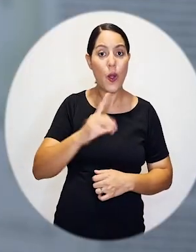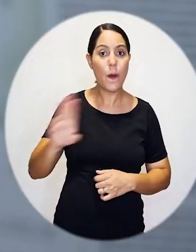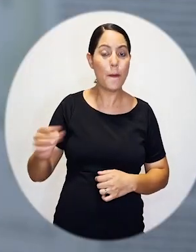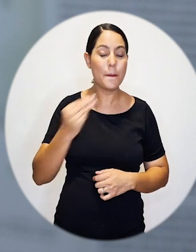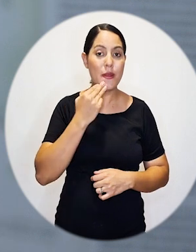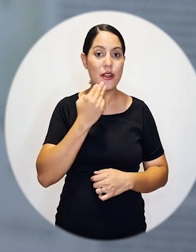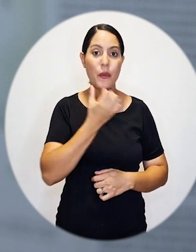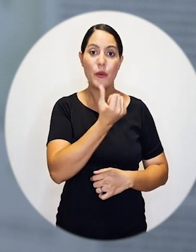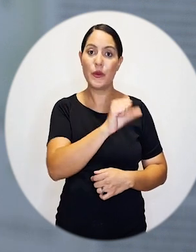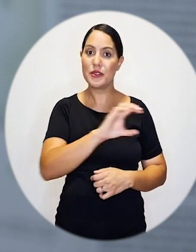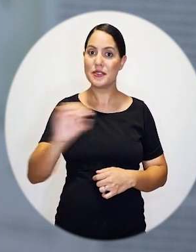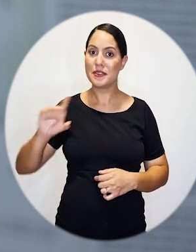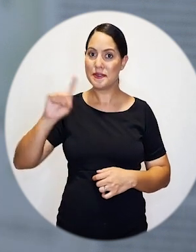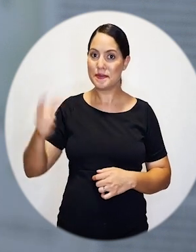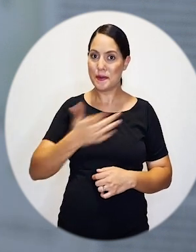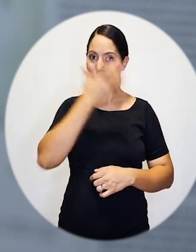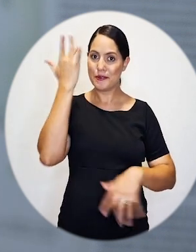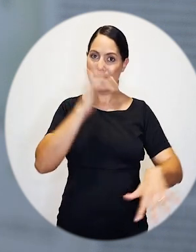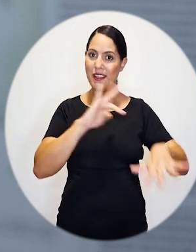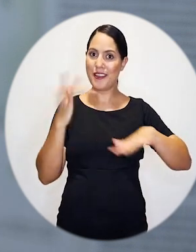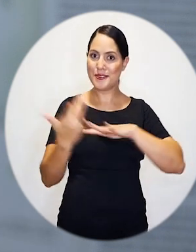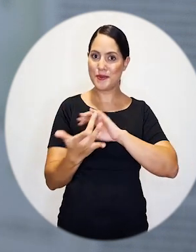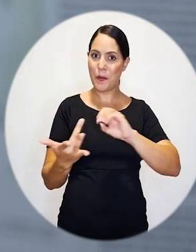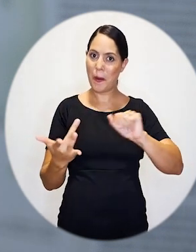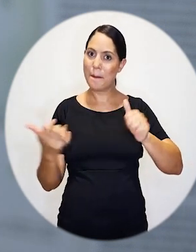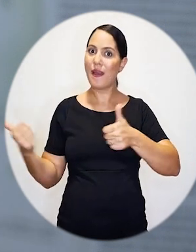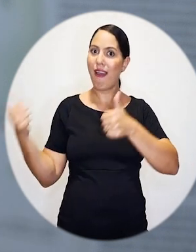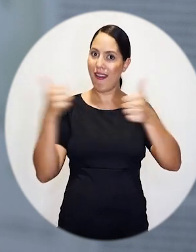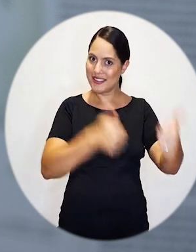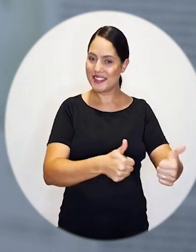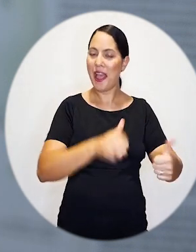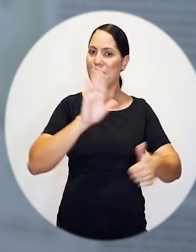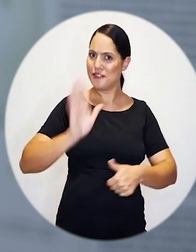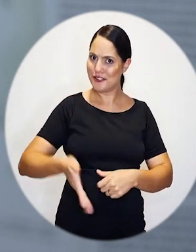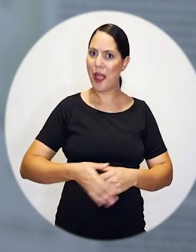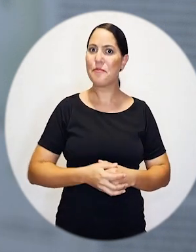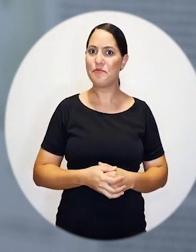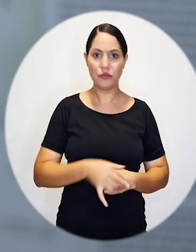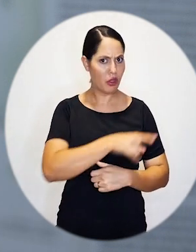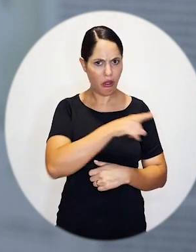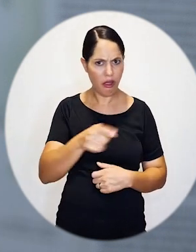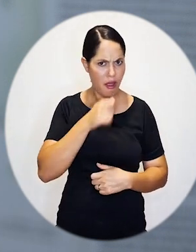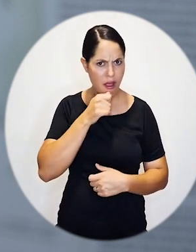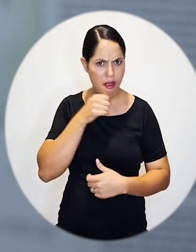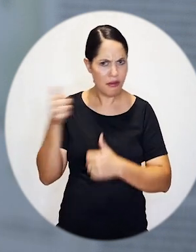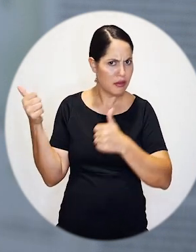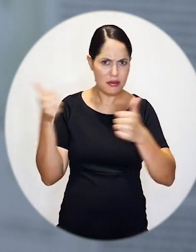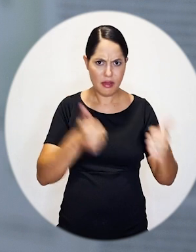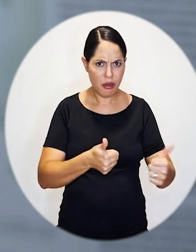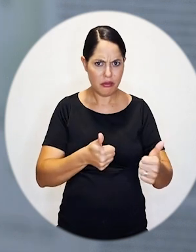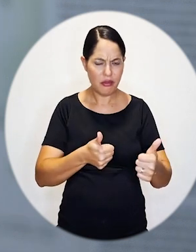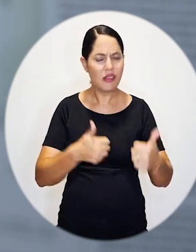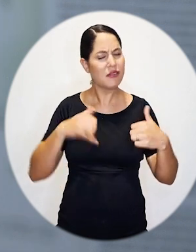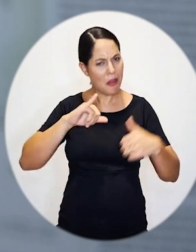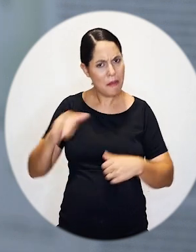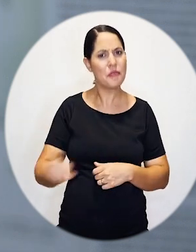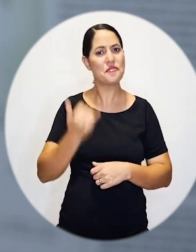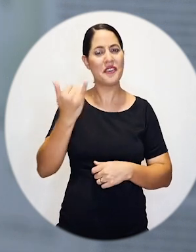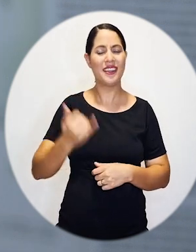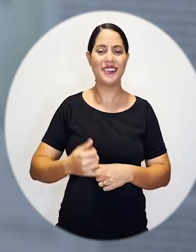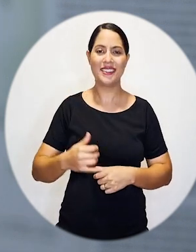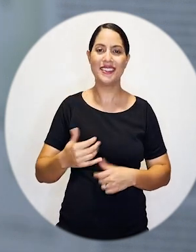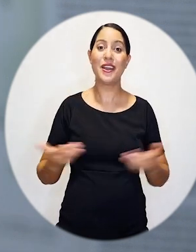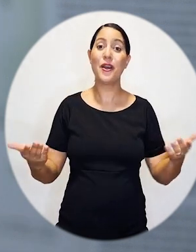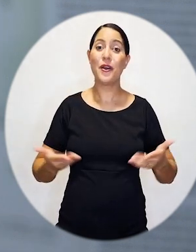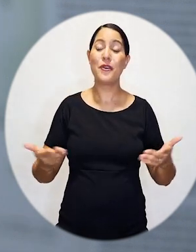mais de 1.800.000 seguidores nas redes sociais da Ordem dos Advogados do Brasil. E se você ainda não nos acompanha por lá,